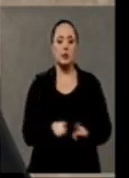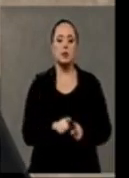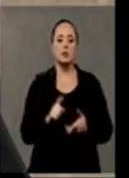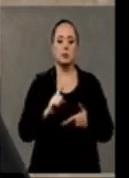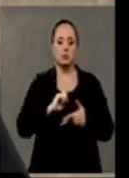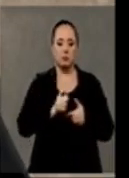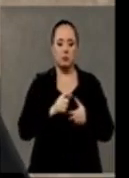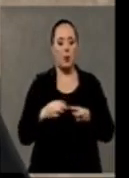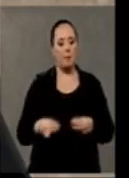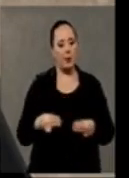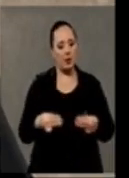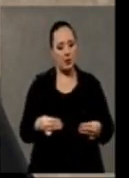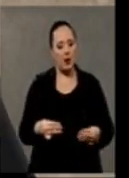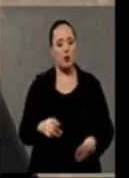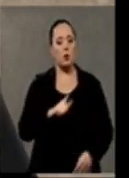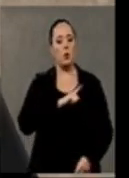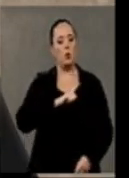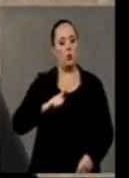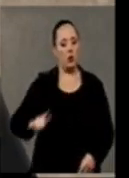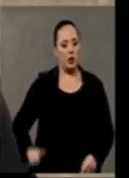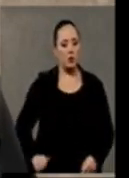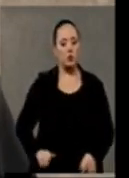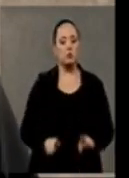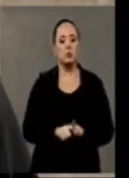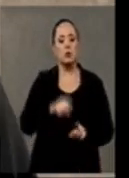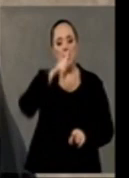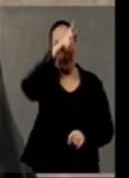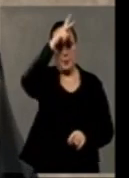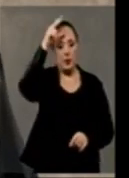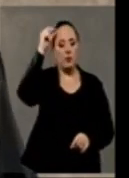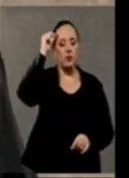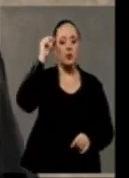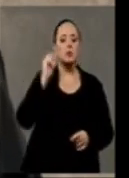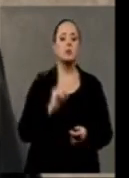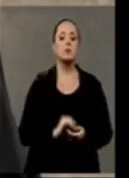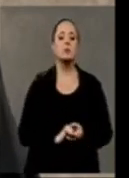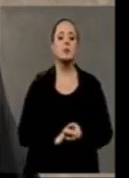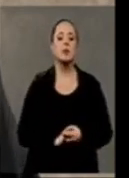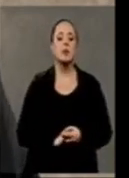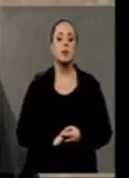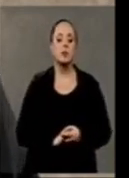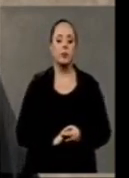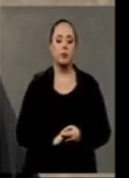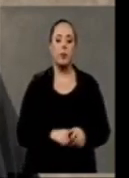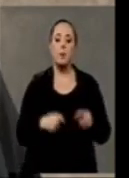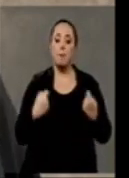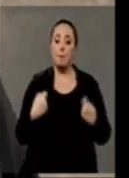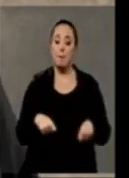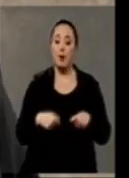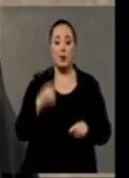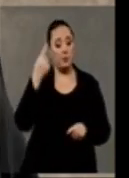ministérios governadores e prefeitos é preciso pensar no dia